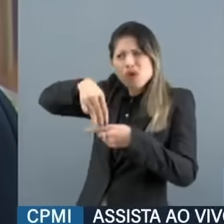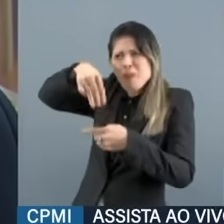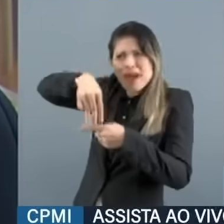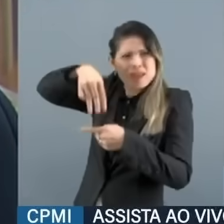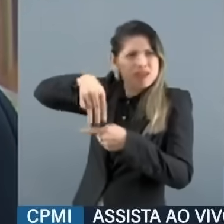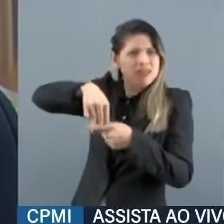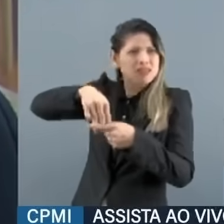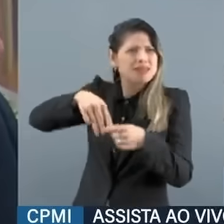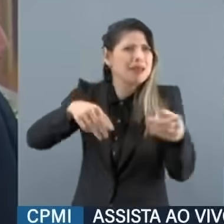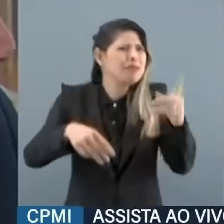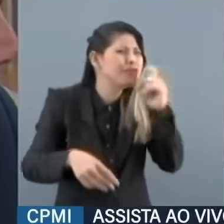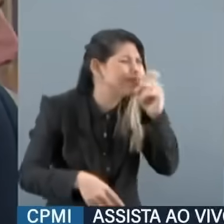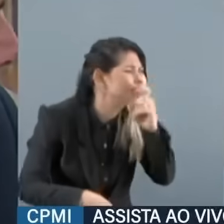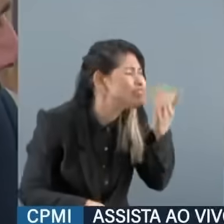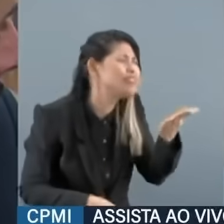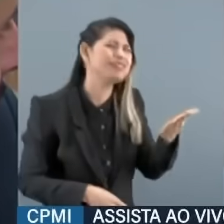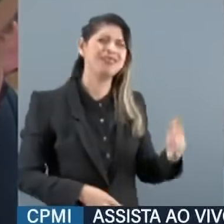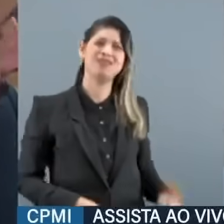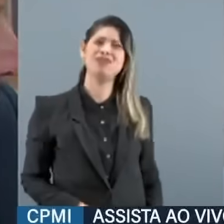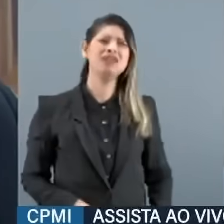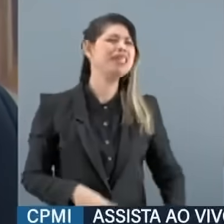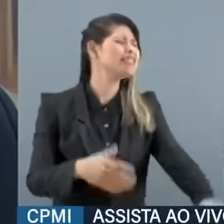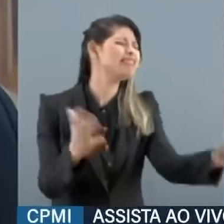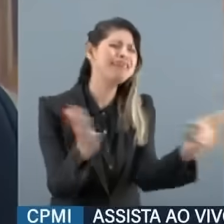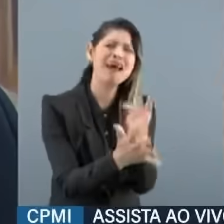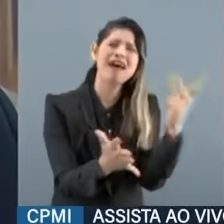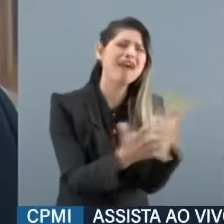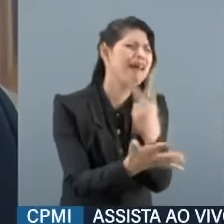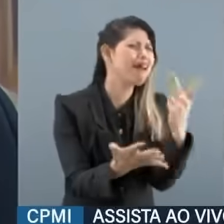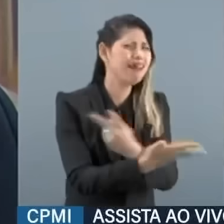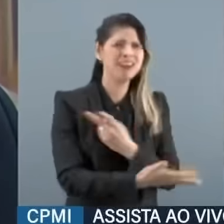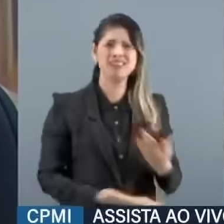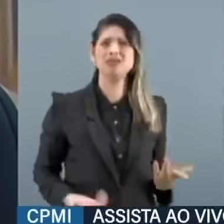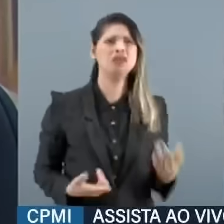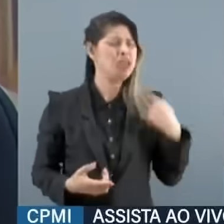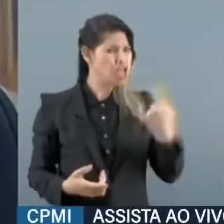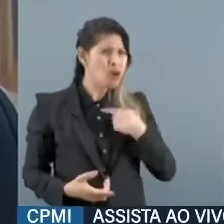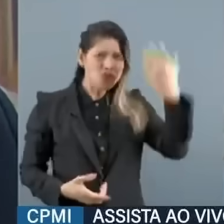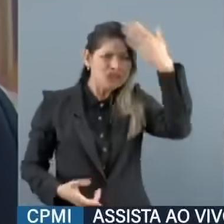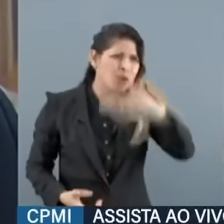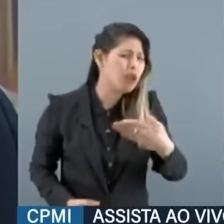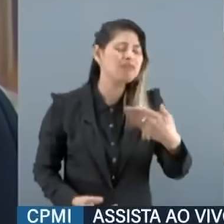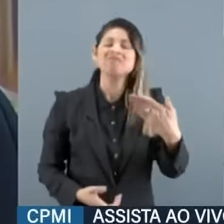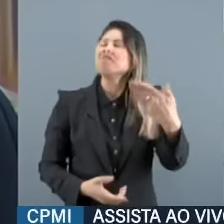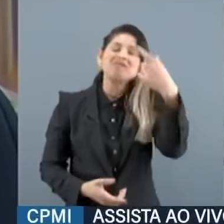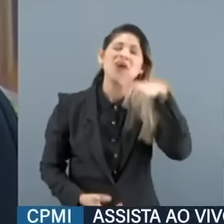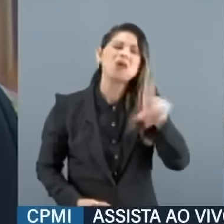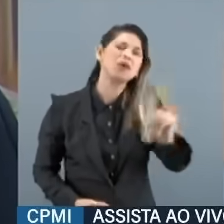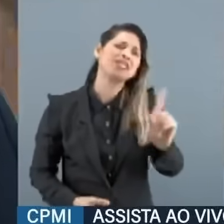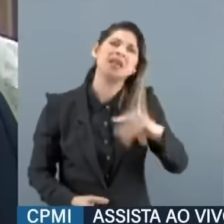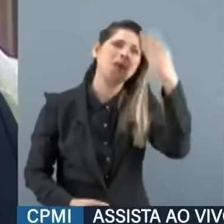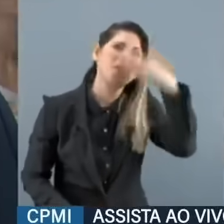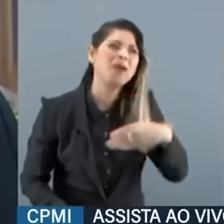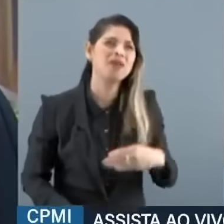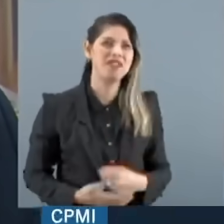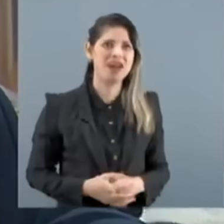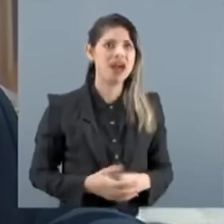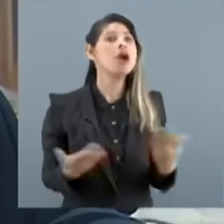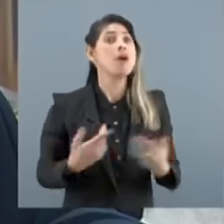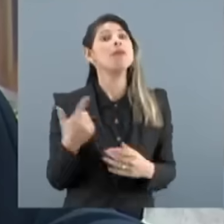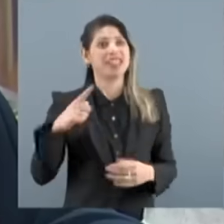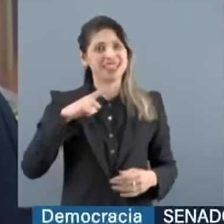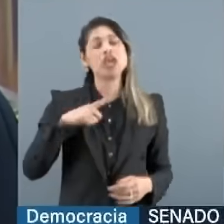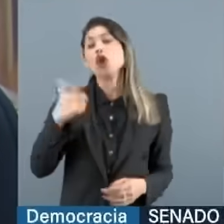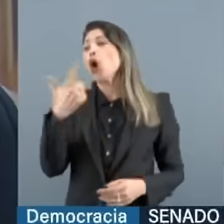aí. Tem uma série de incoerências na tua declaração e que a gente vai provar. Não dá para provar aqui num depoimento, porque a gente tem que deixar os